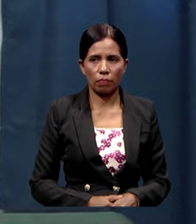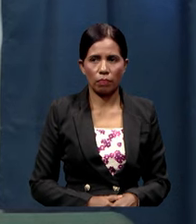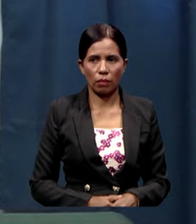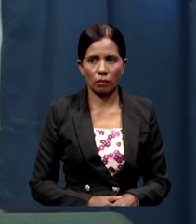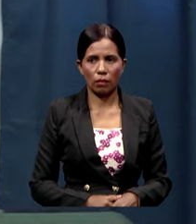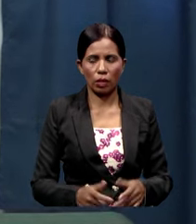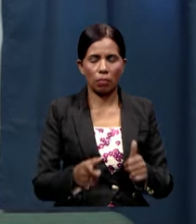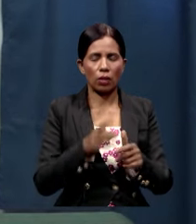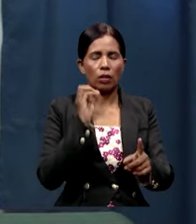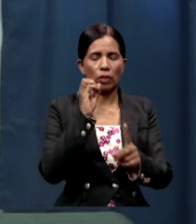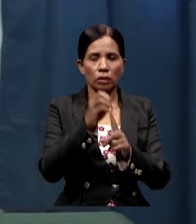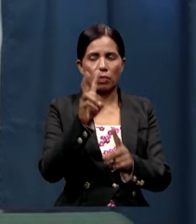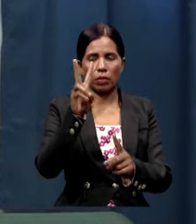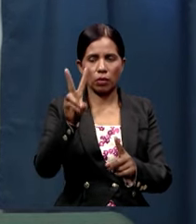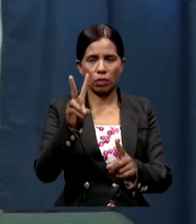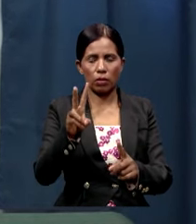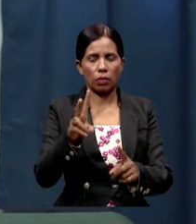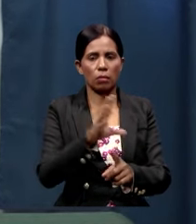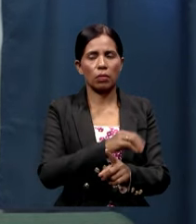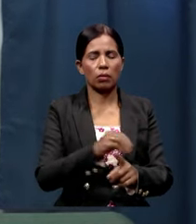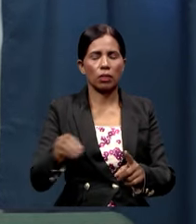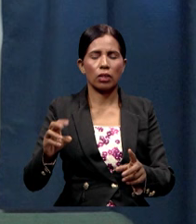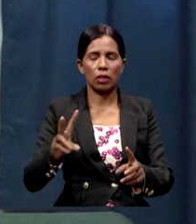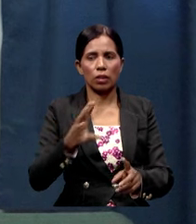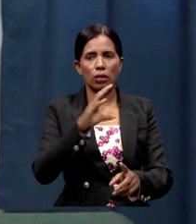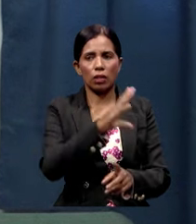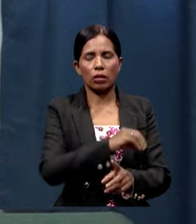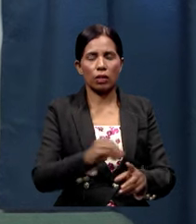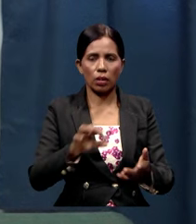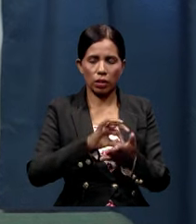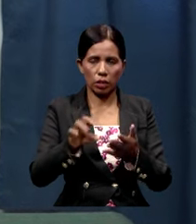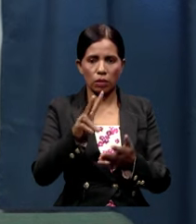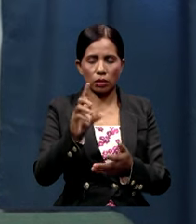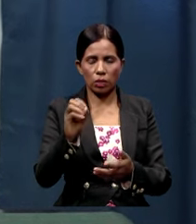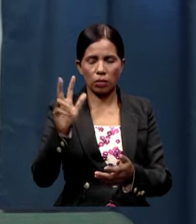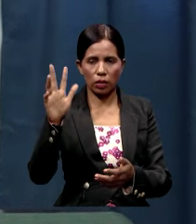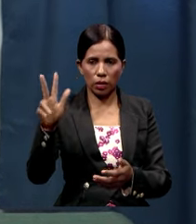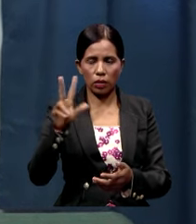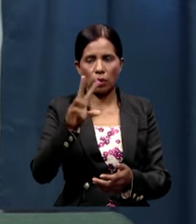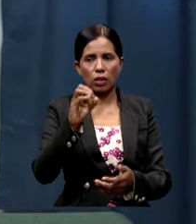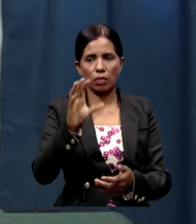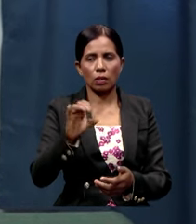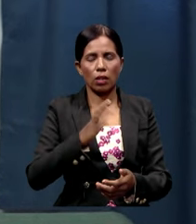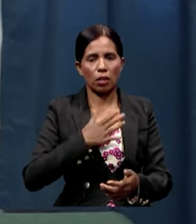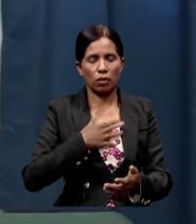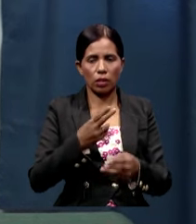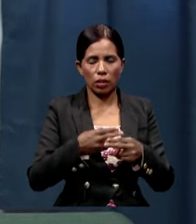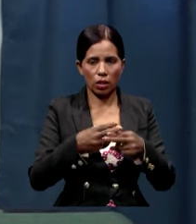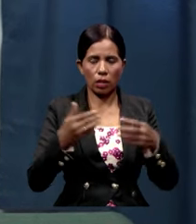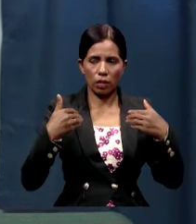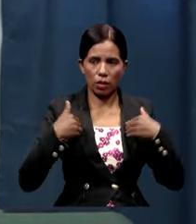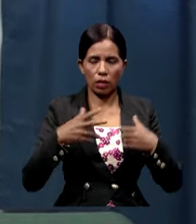Primeiro objetivo rua. Primeiro para combater antirraça, deve registrar em 2003, 2005, para levar a catacana e naran saidone.